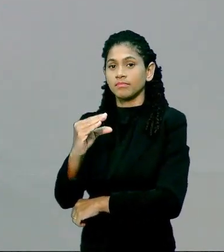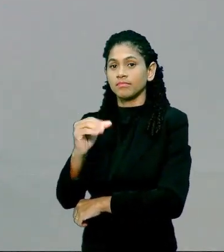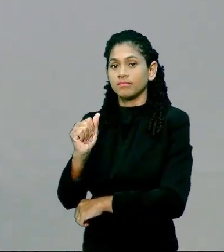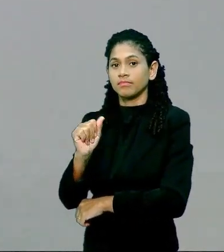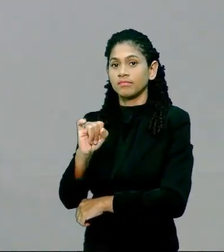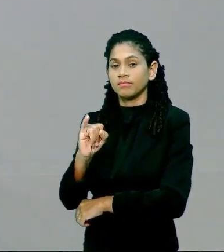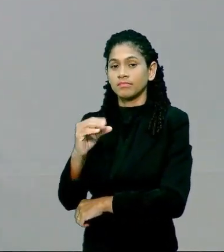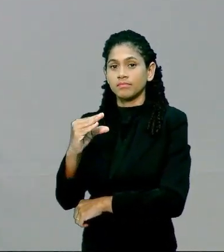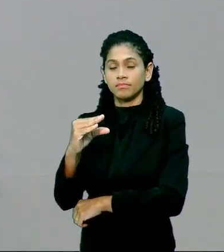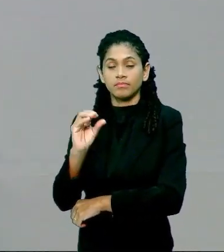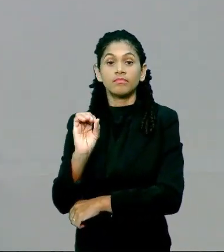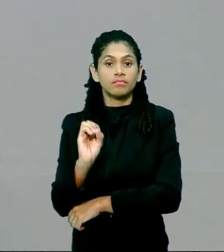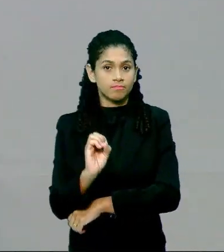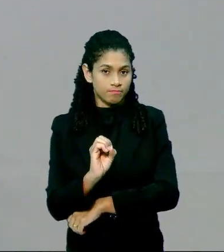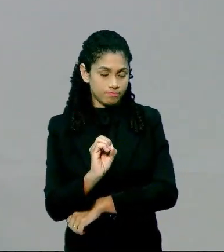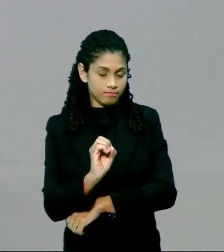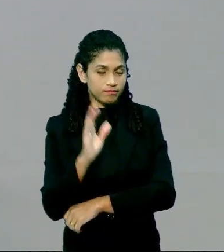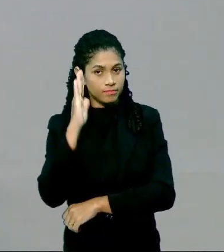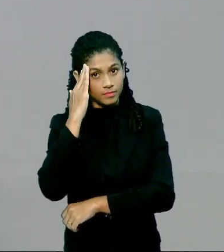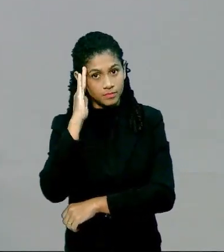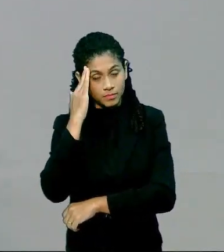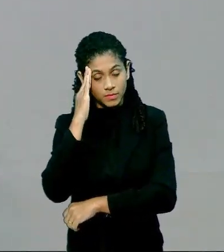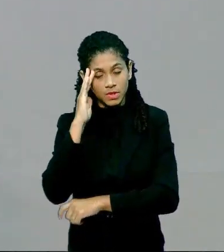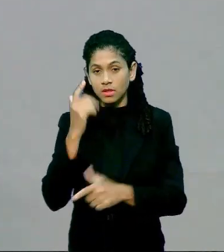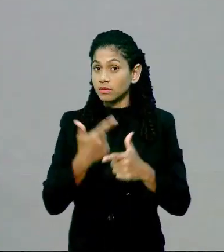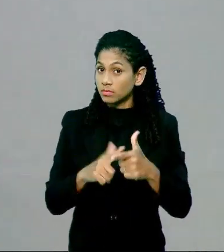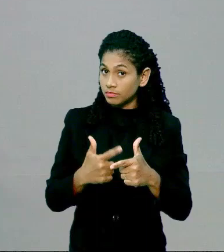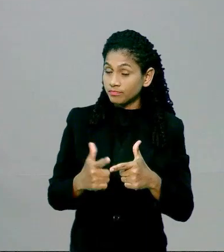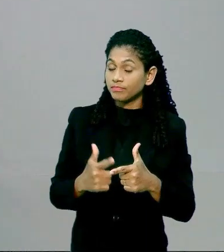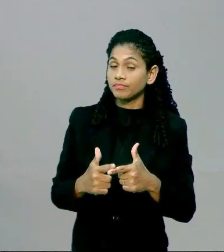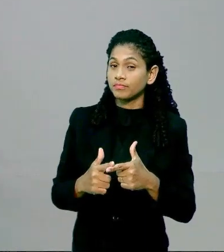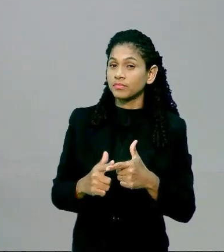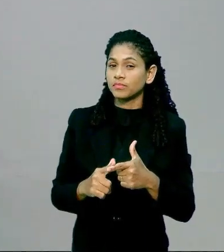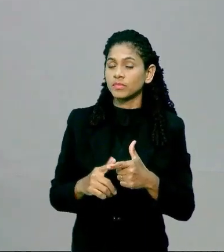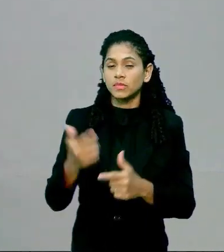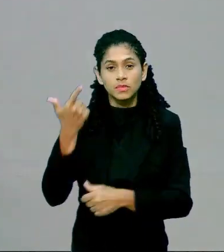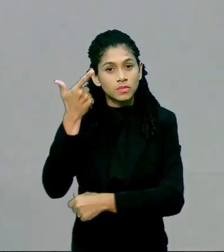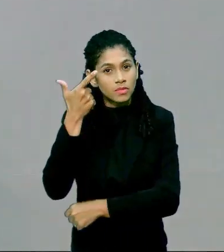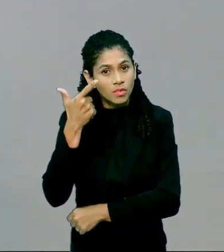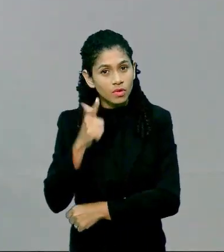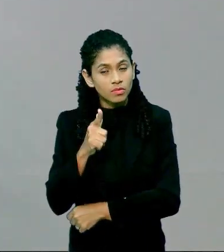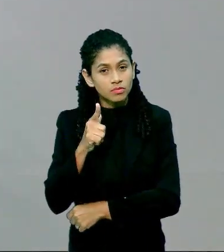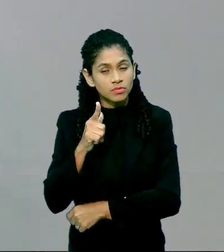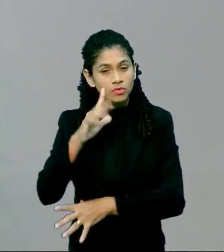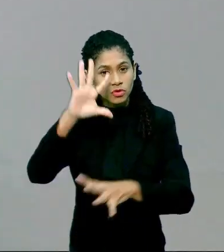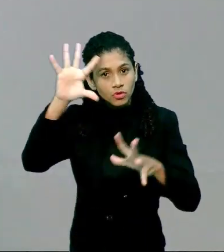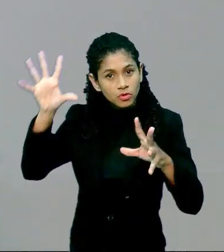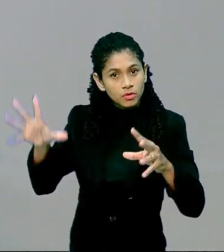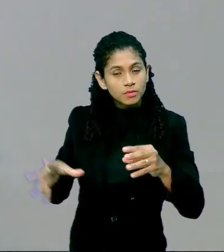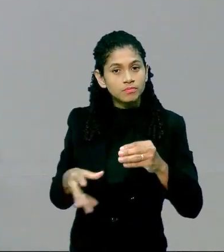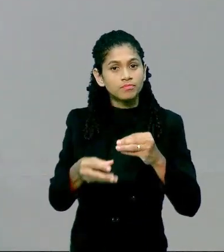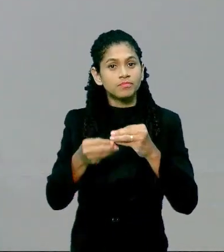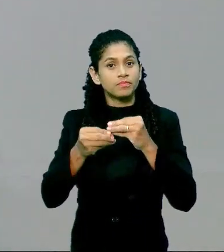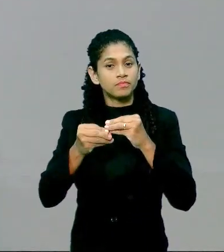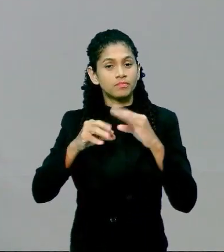essa problematização, fazendo esse mapeamento geral, a gente consegue fazer uma revisão geral de tudo que foi apresentado nesse